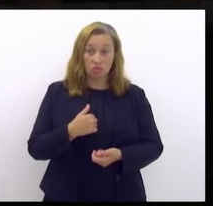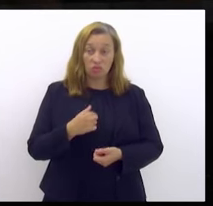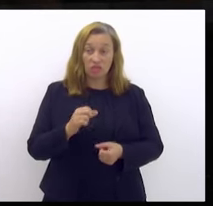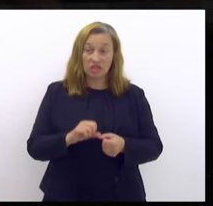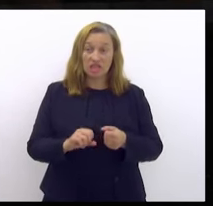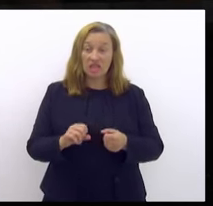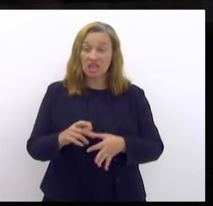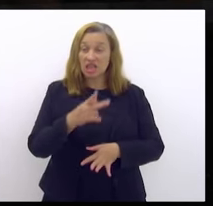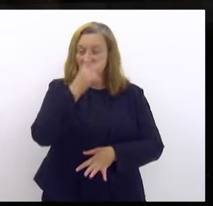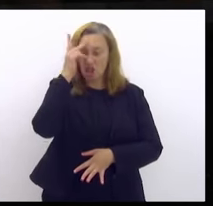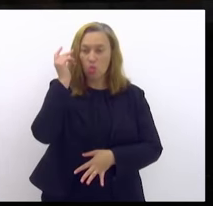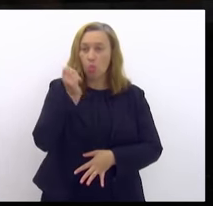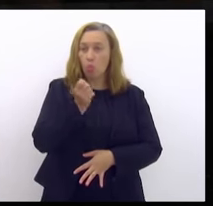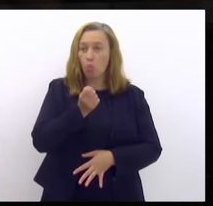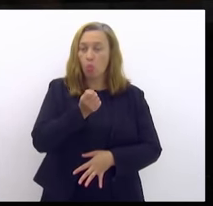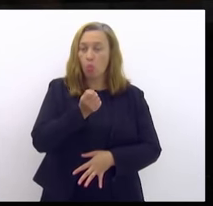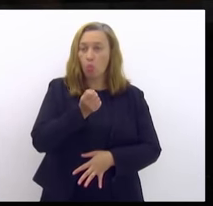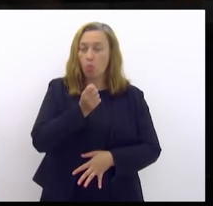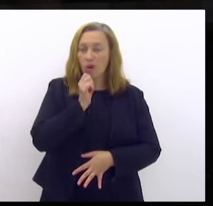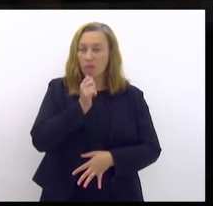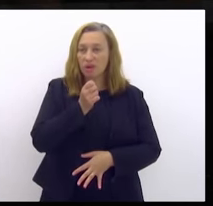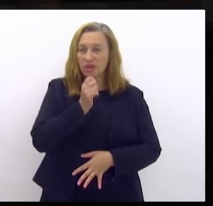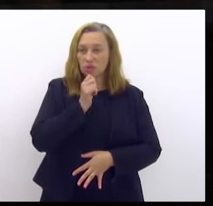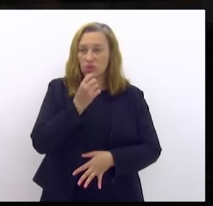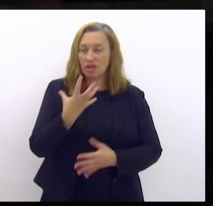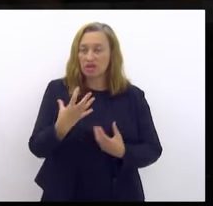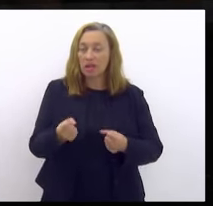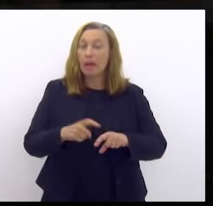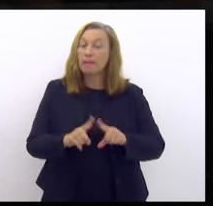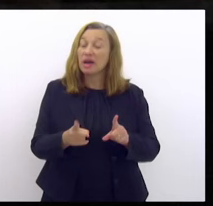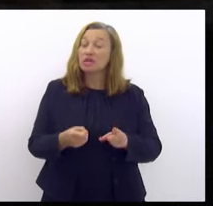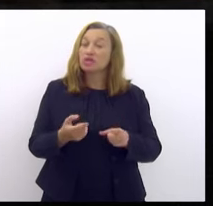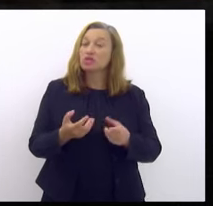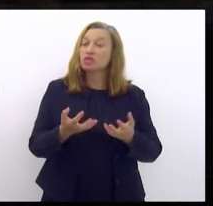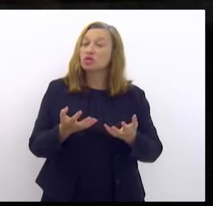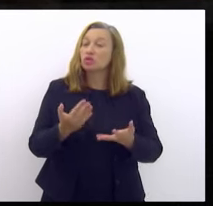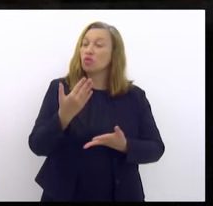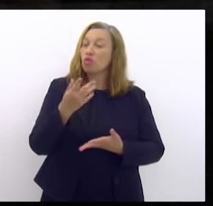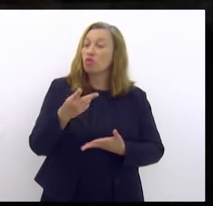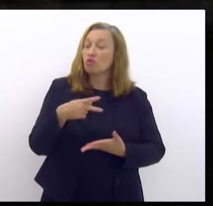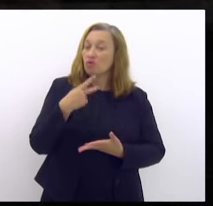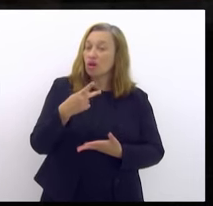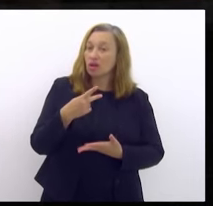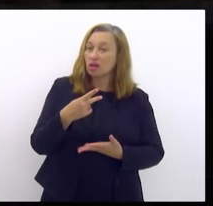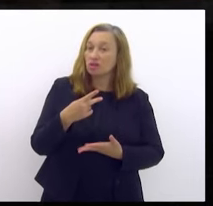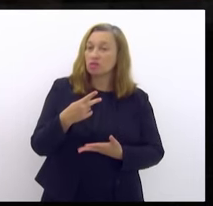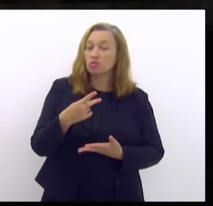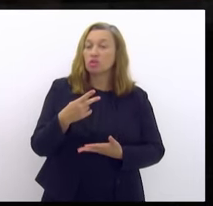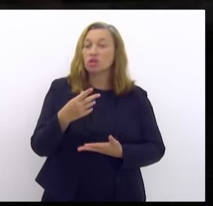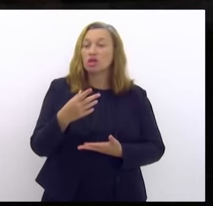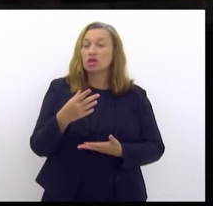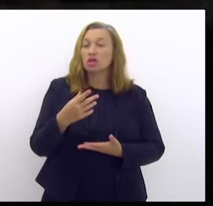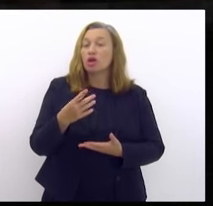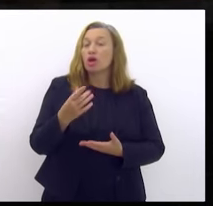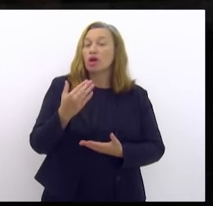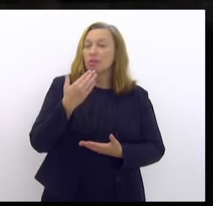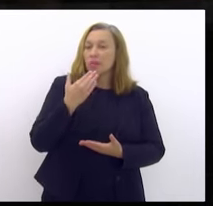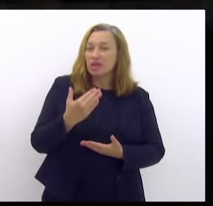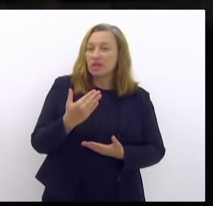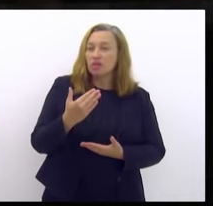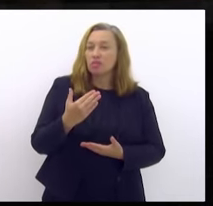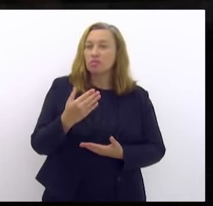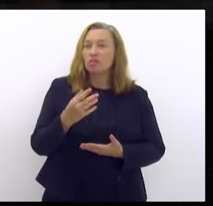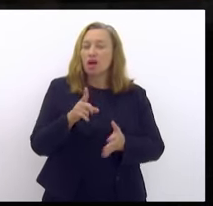presidente. Nem estou tentando convencer. Eu estou tentando pedir uma reflexão, pedir